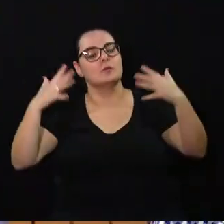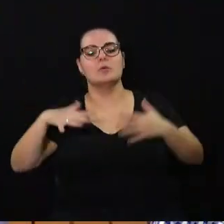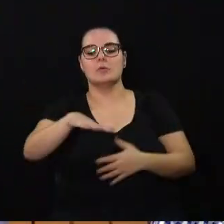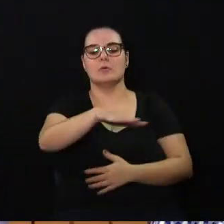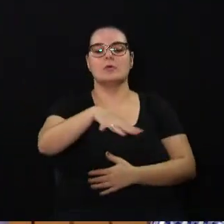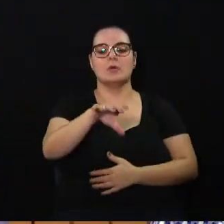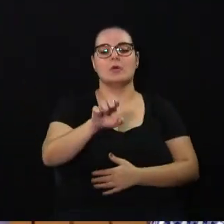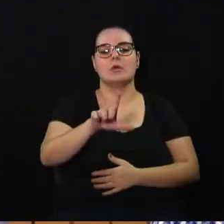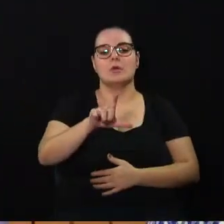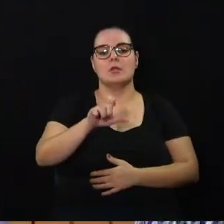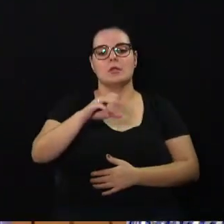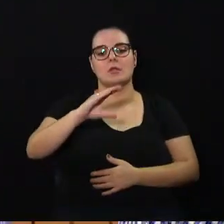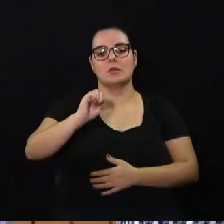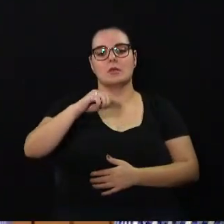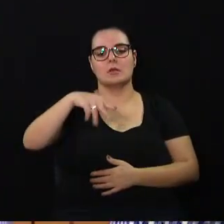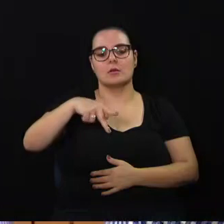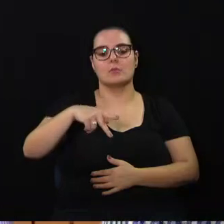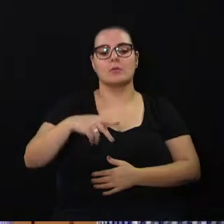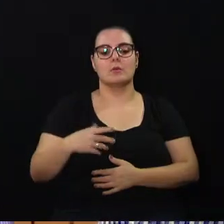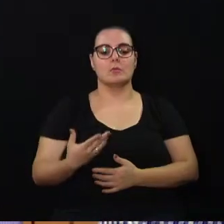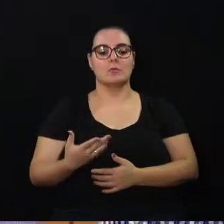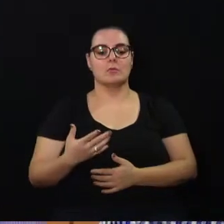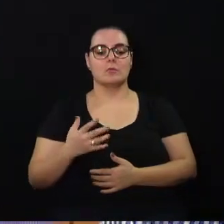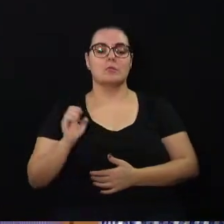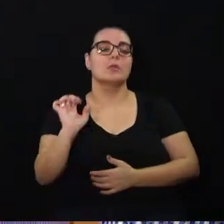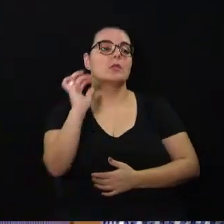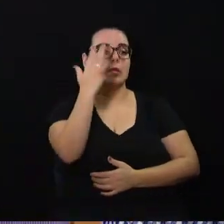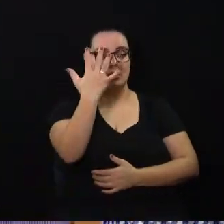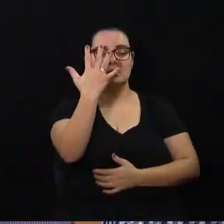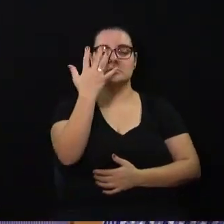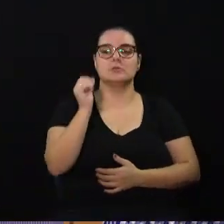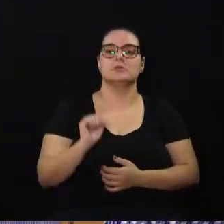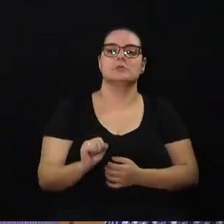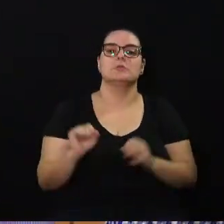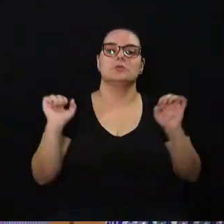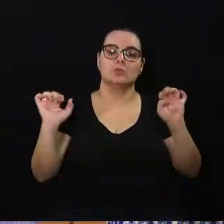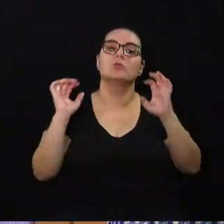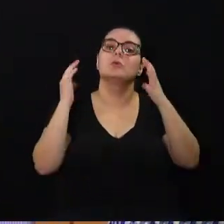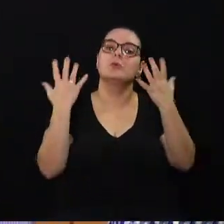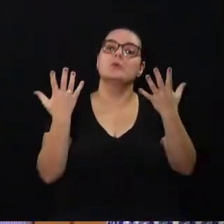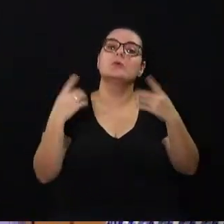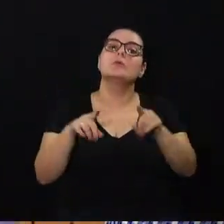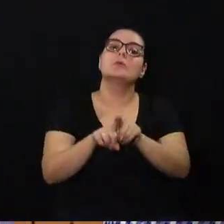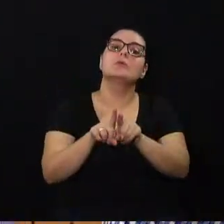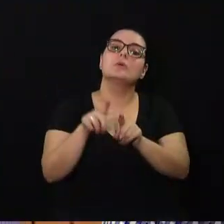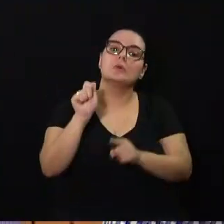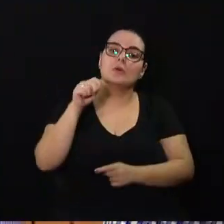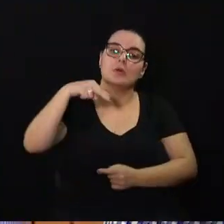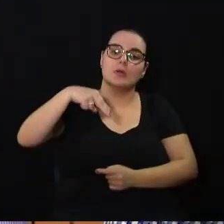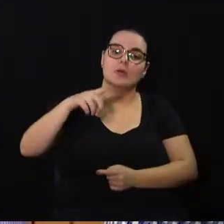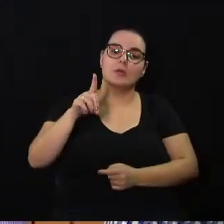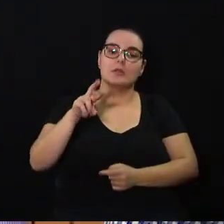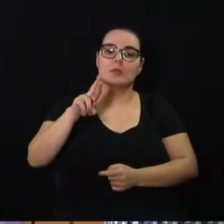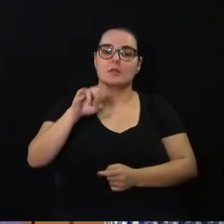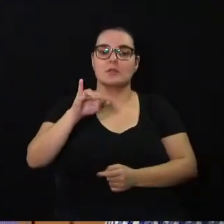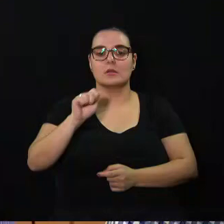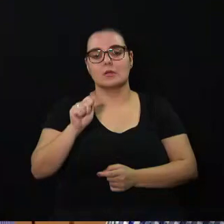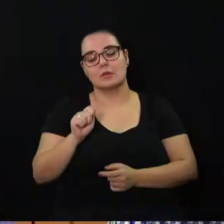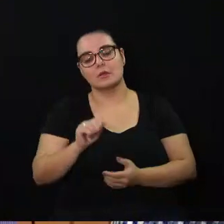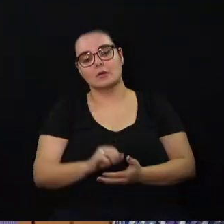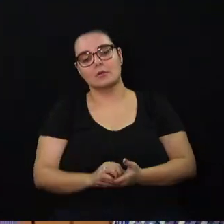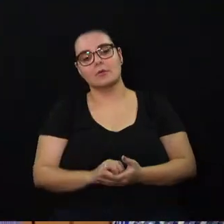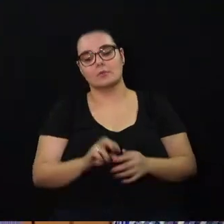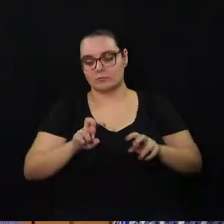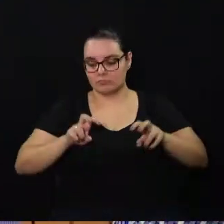realização desse evento é cumprimento também andreia que está compondo a mesa com a gente